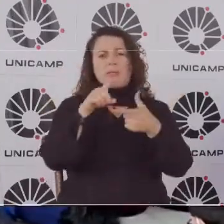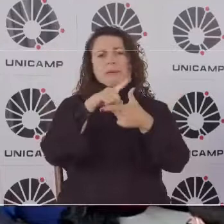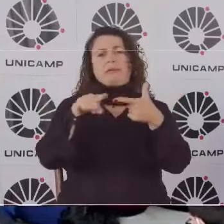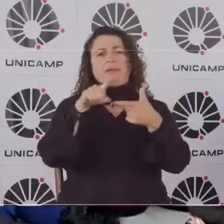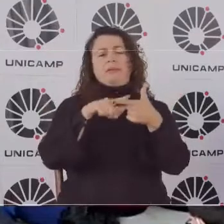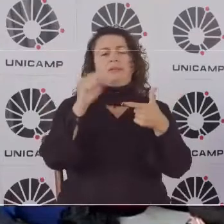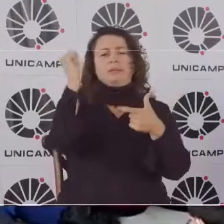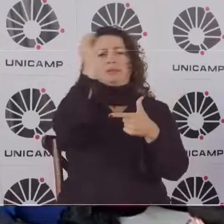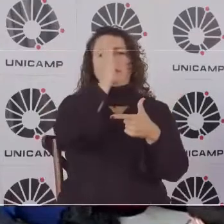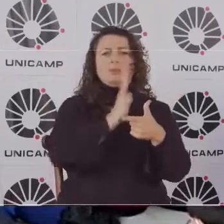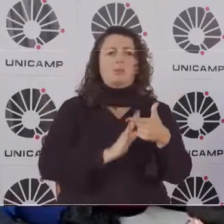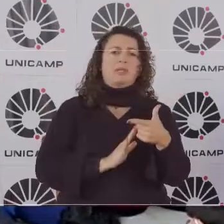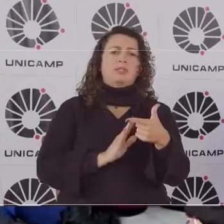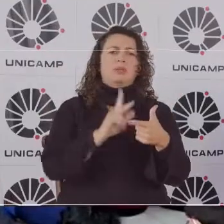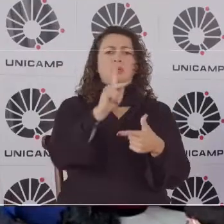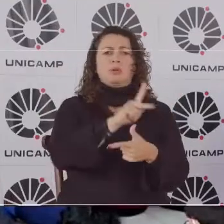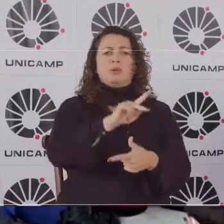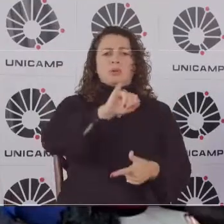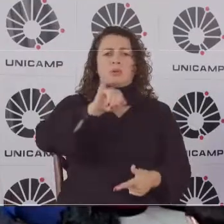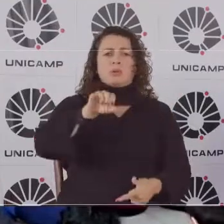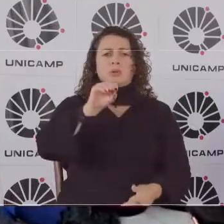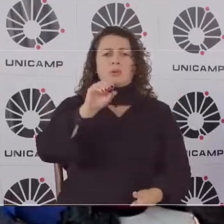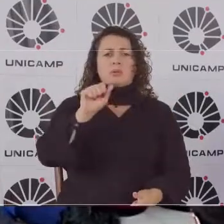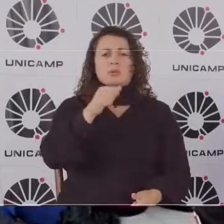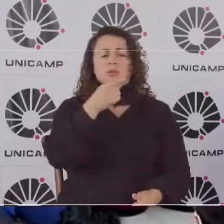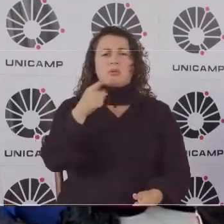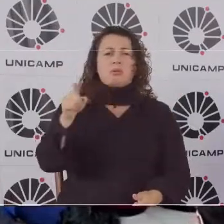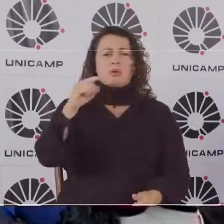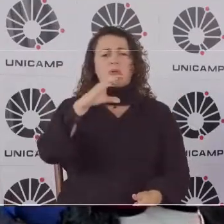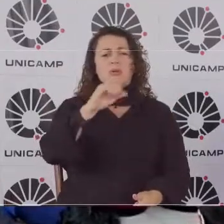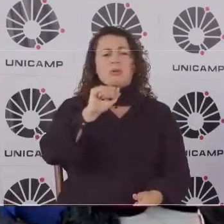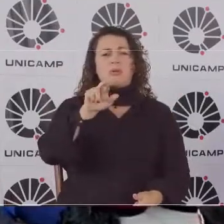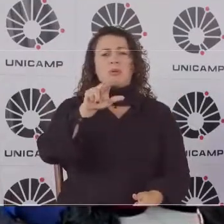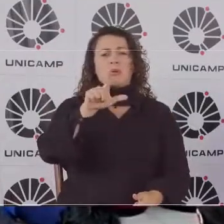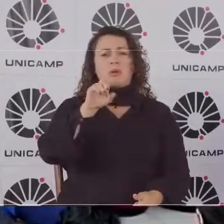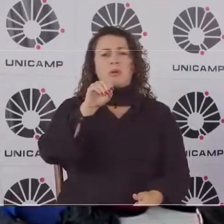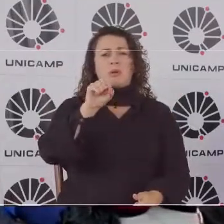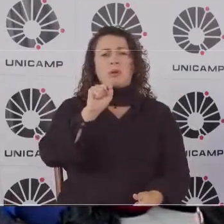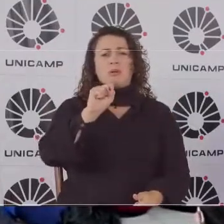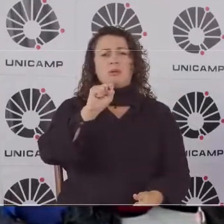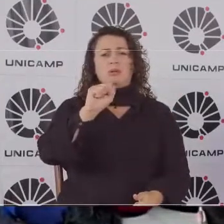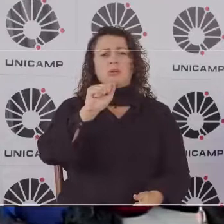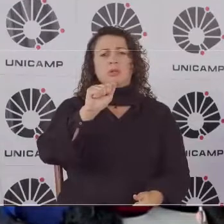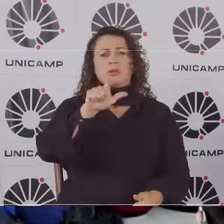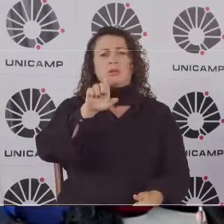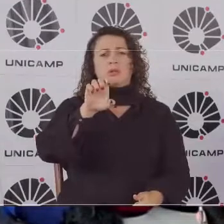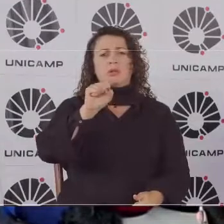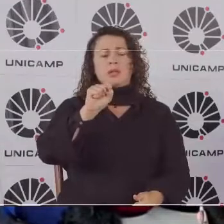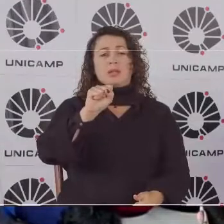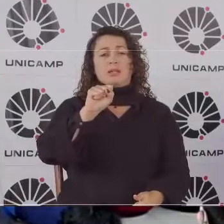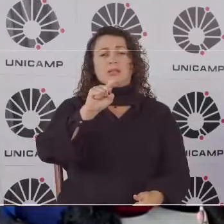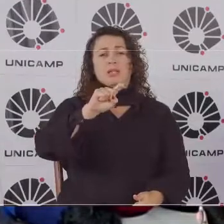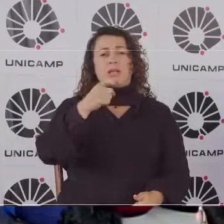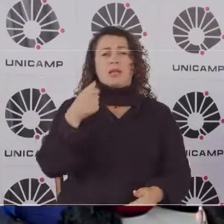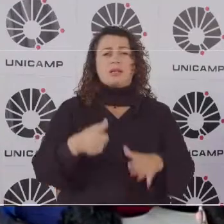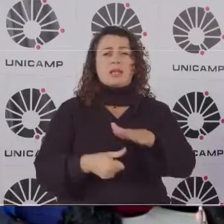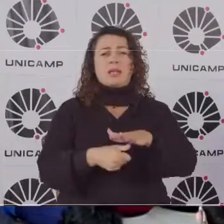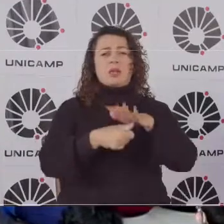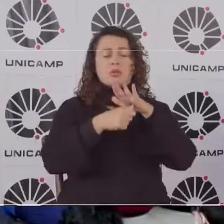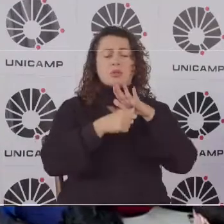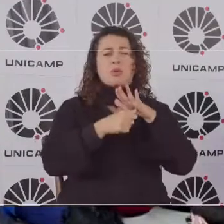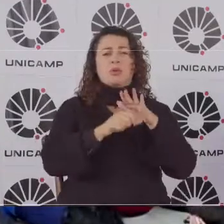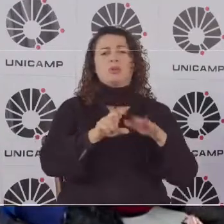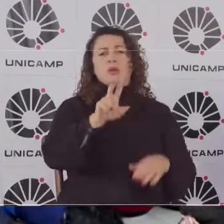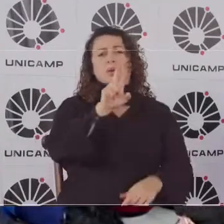crise brasileira o professor João Carlos Sales que foi reitor da Universidade Federal da